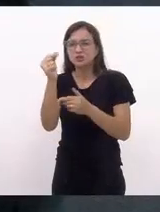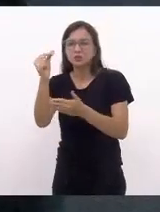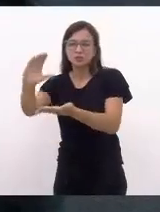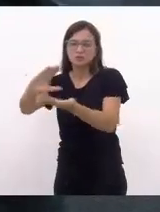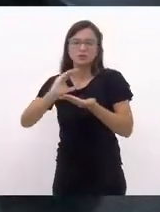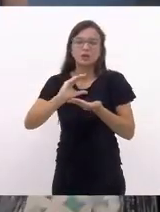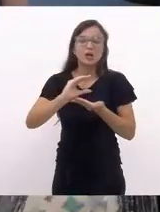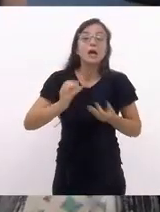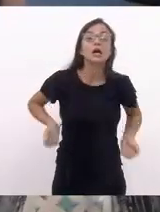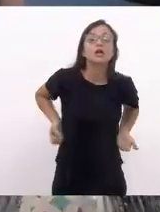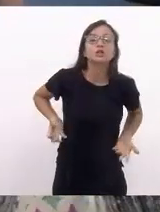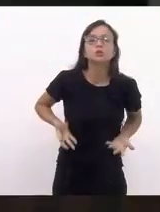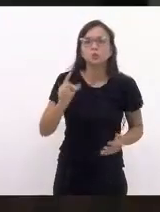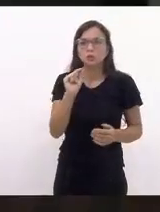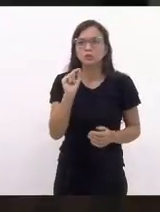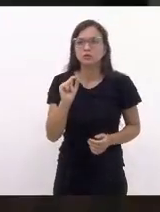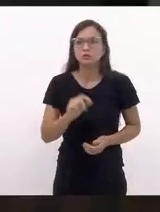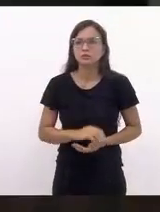recurso